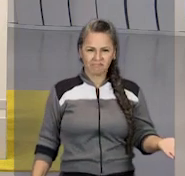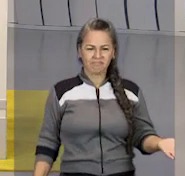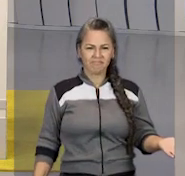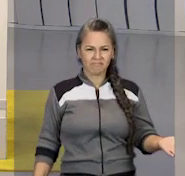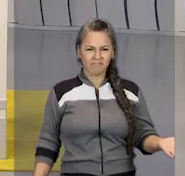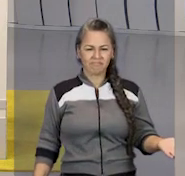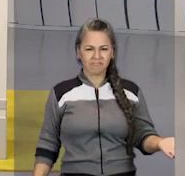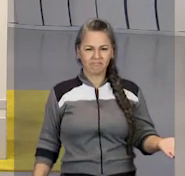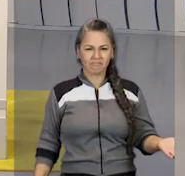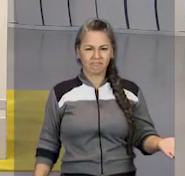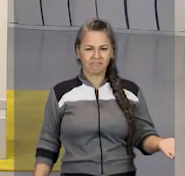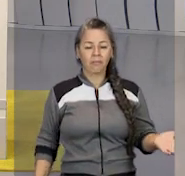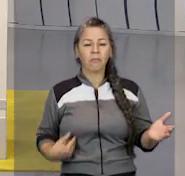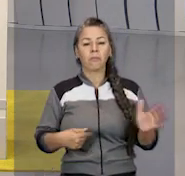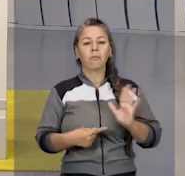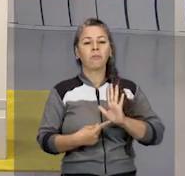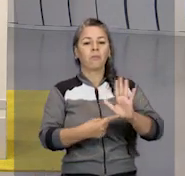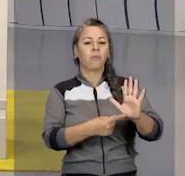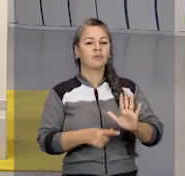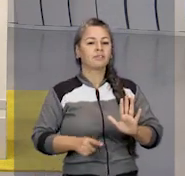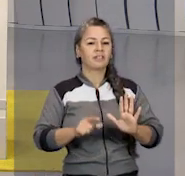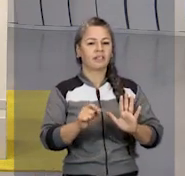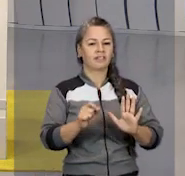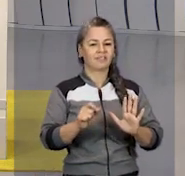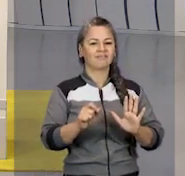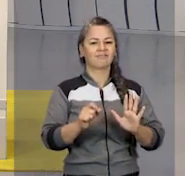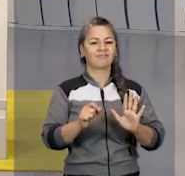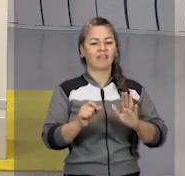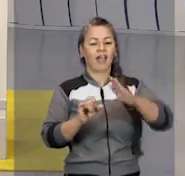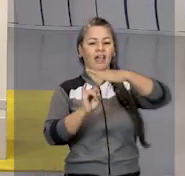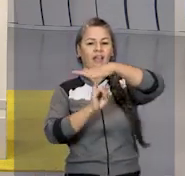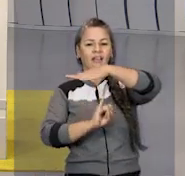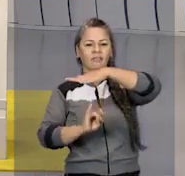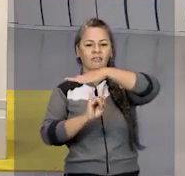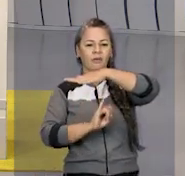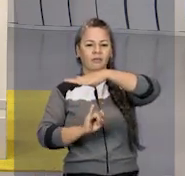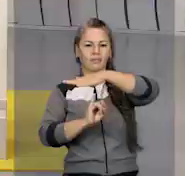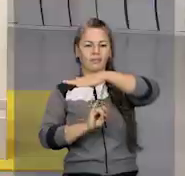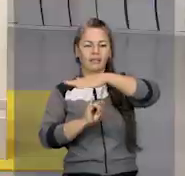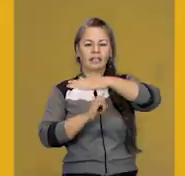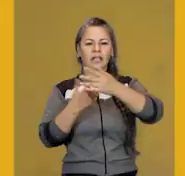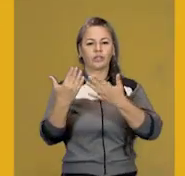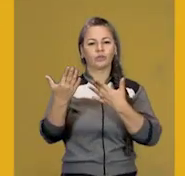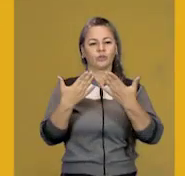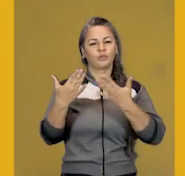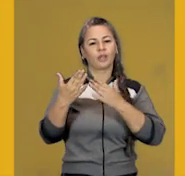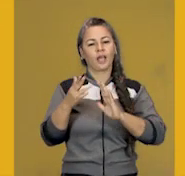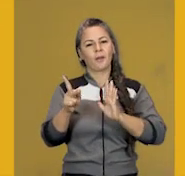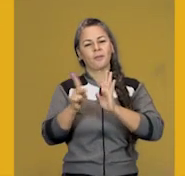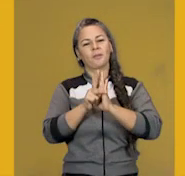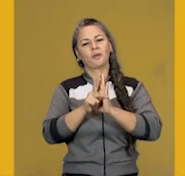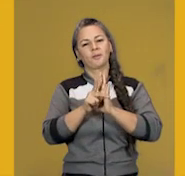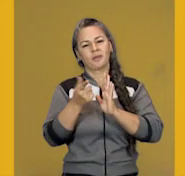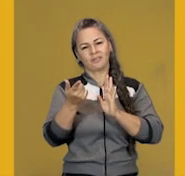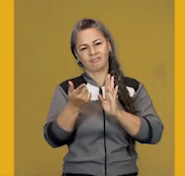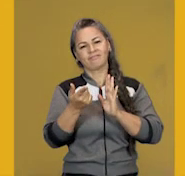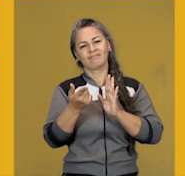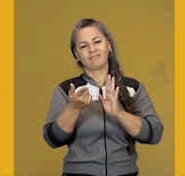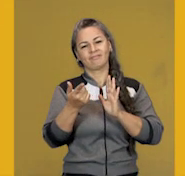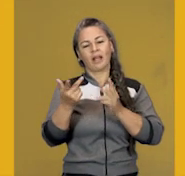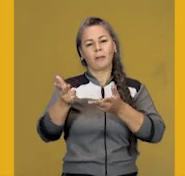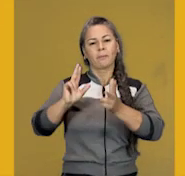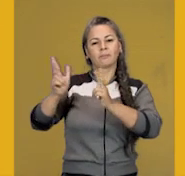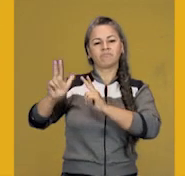pra, tá? Mostrando essa linguagem informal, bem apropriada aí da linguagem falada,